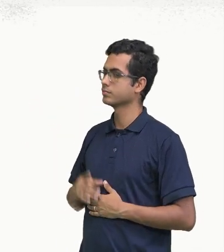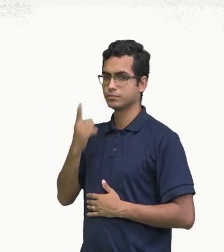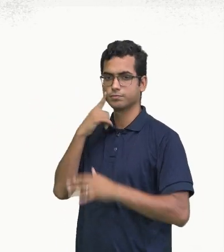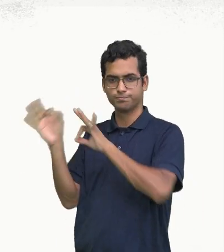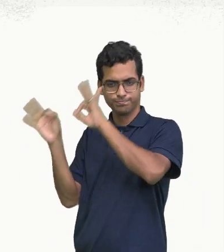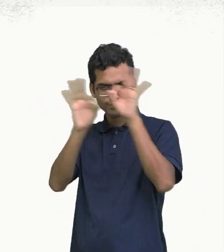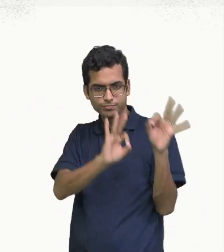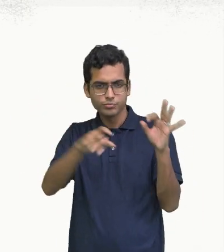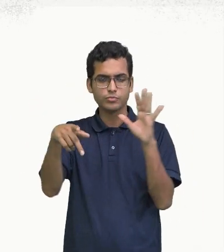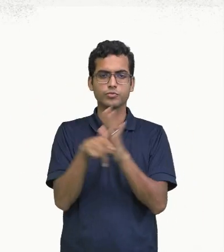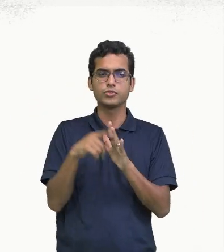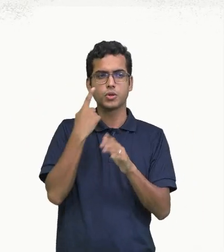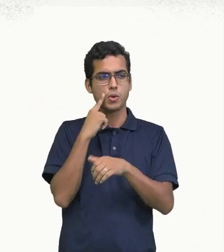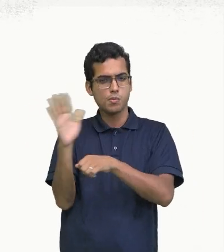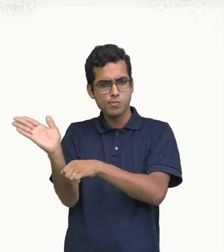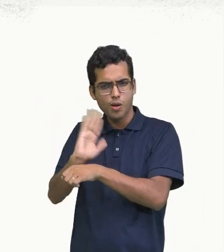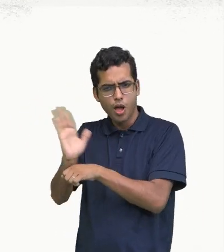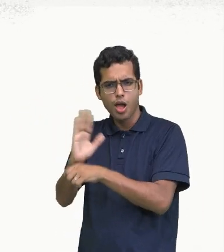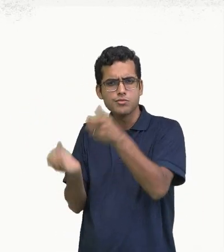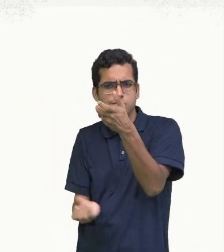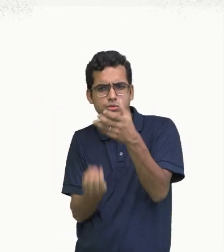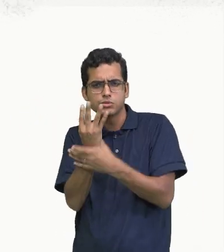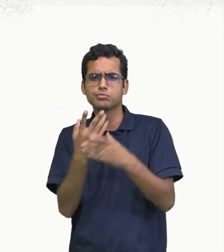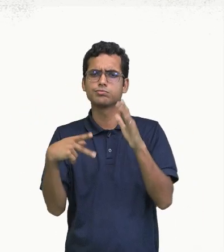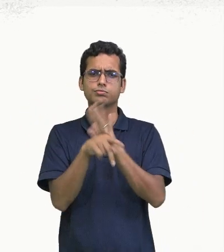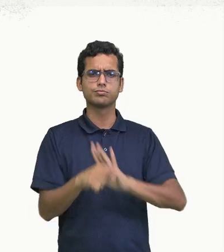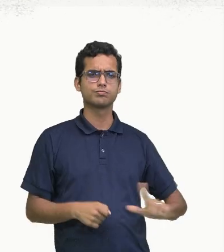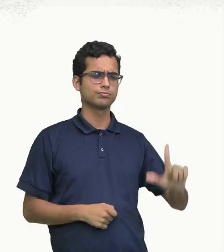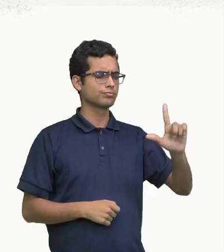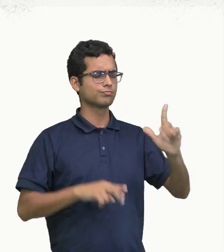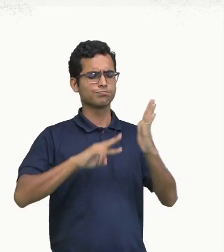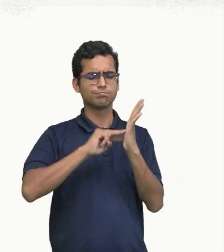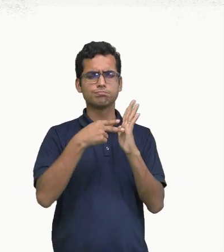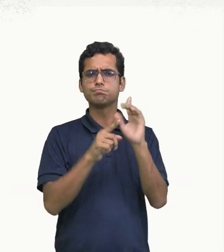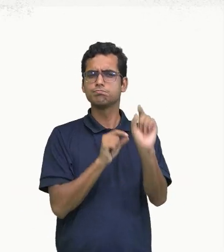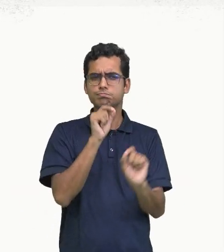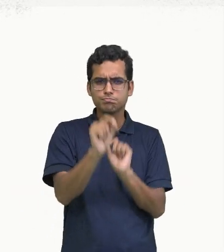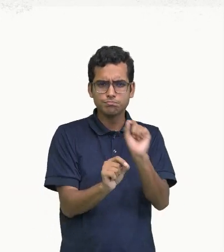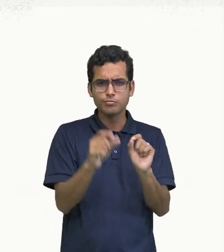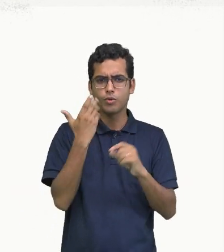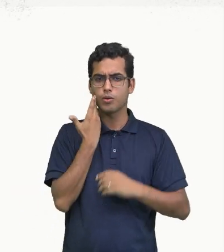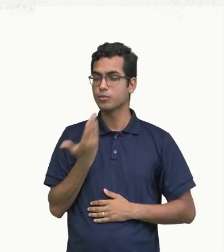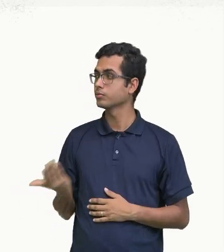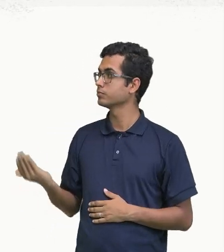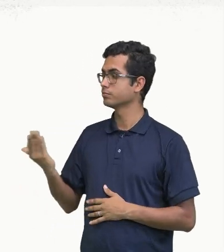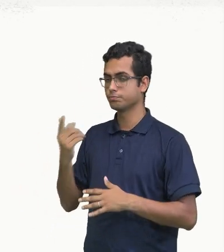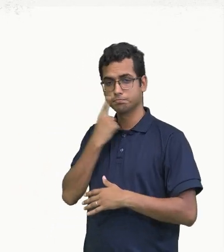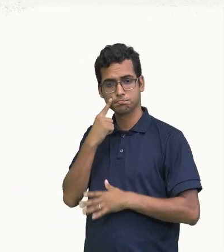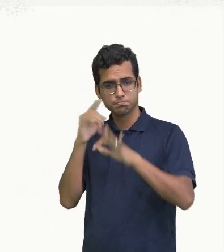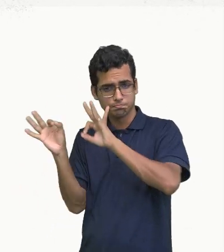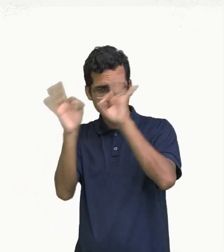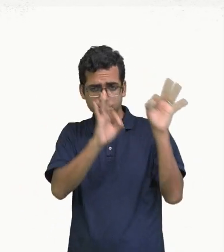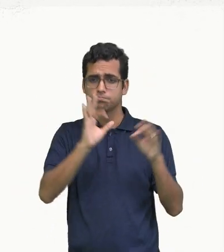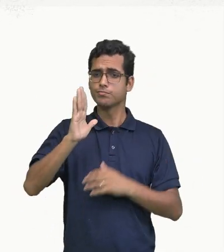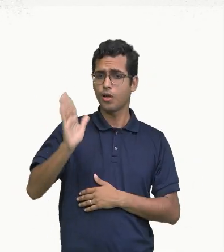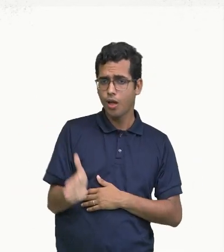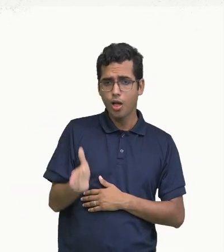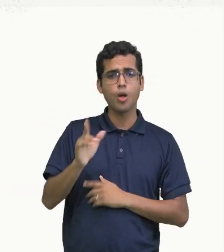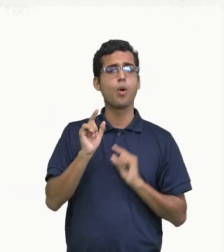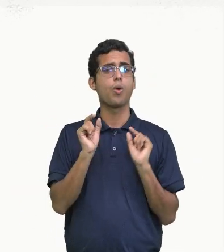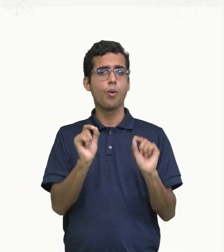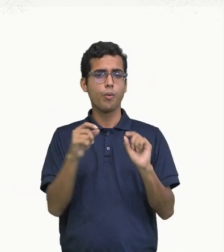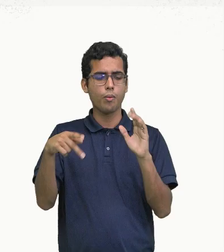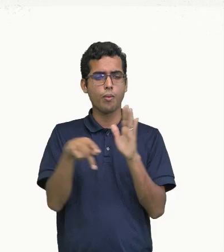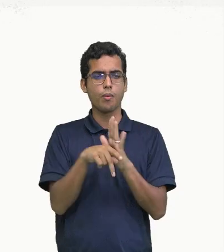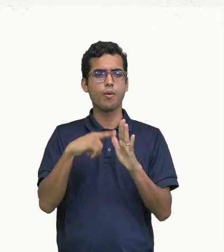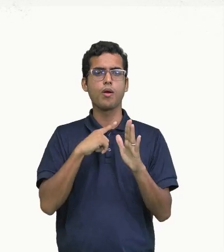aí no nosso vídeo a origem do litro, o que é o litro? O litro, como vocês acompanharam comigo aí, é a unidade